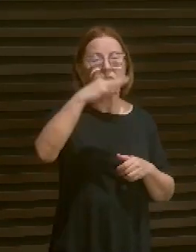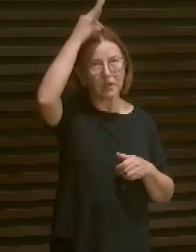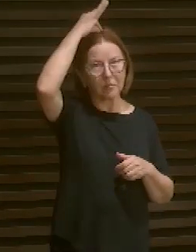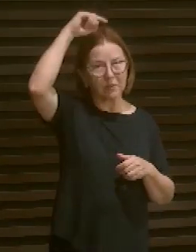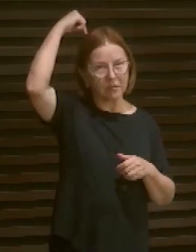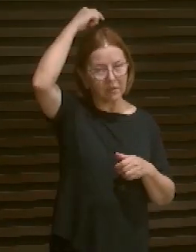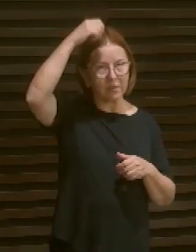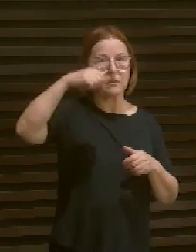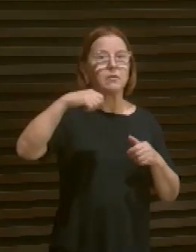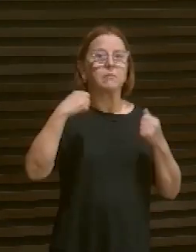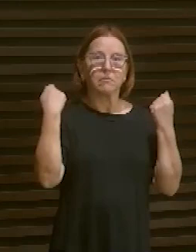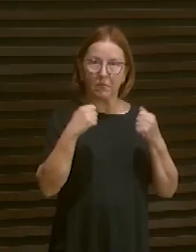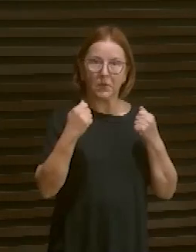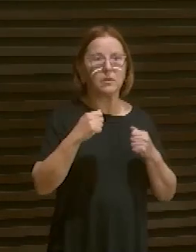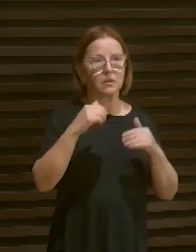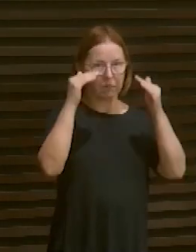Nós temos que obedecer.